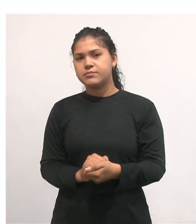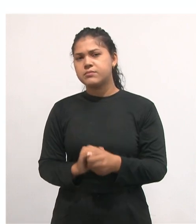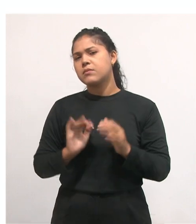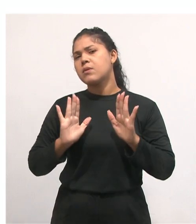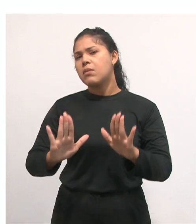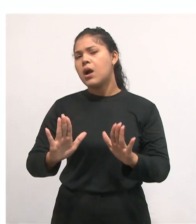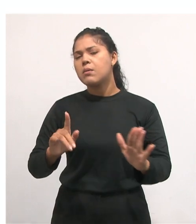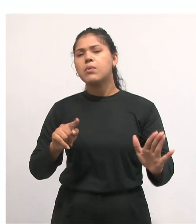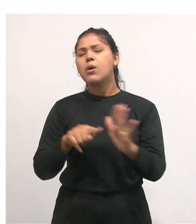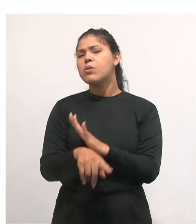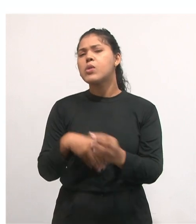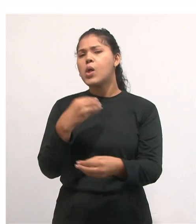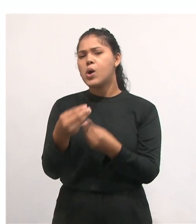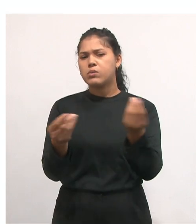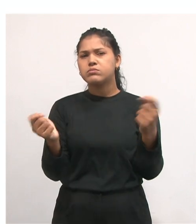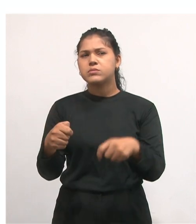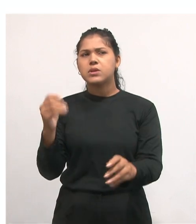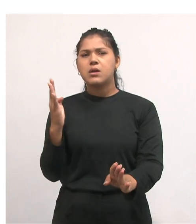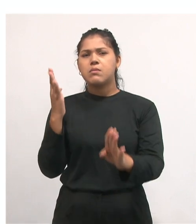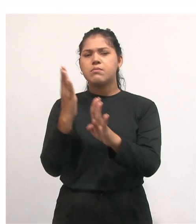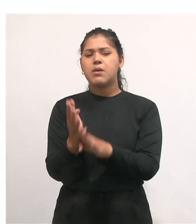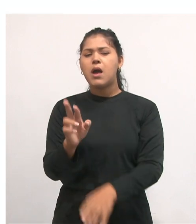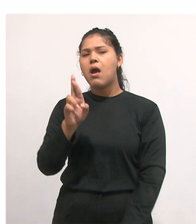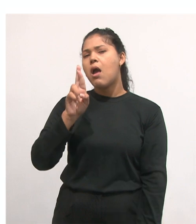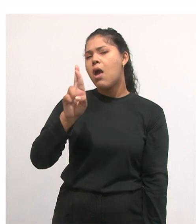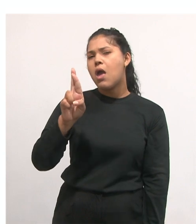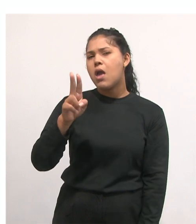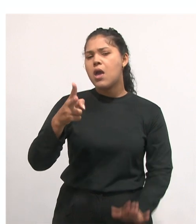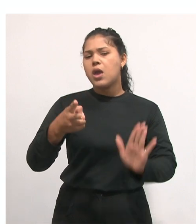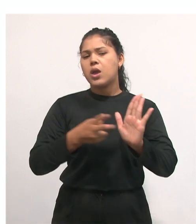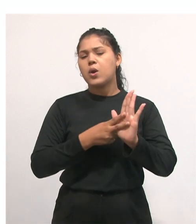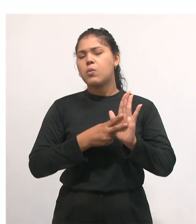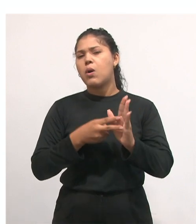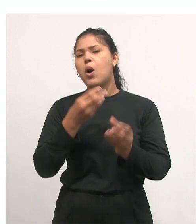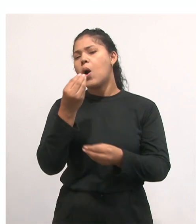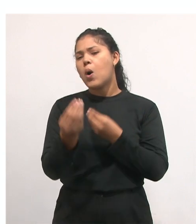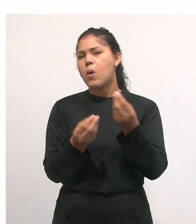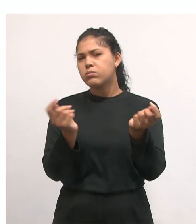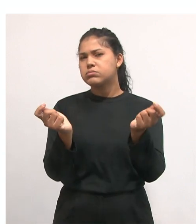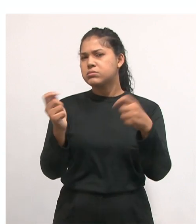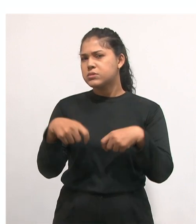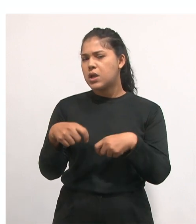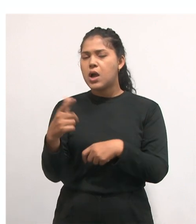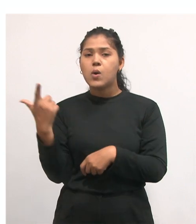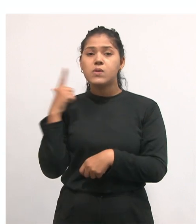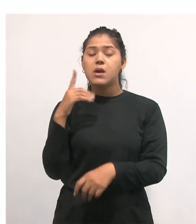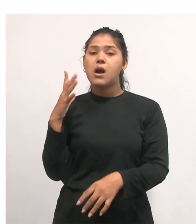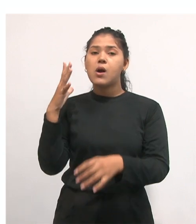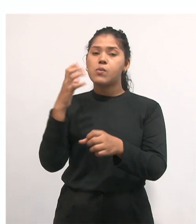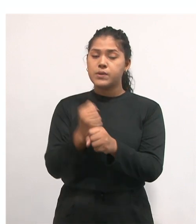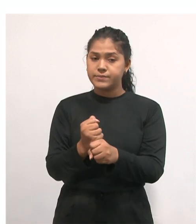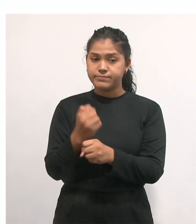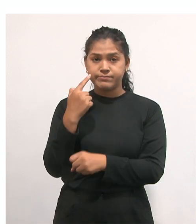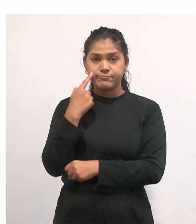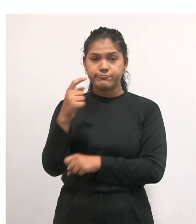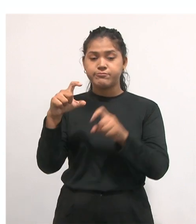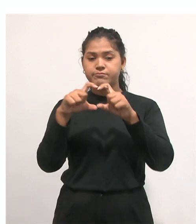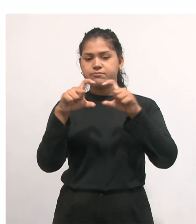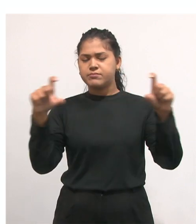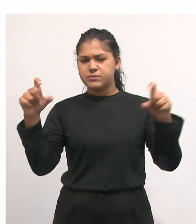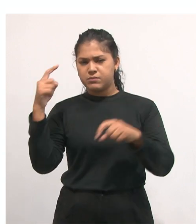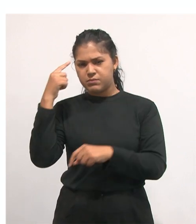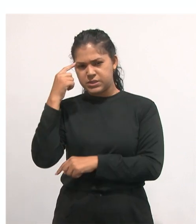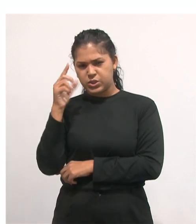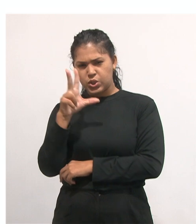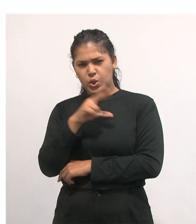né? Essa relação? Essa relação, gente, é dada por essa fórmula aqui, ok? Essa fórmula... Olhando para ela assim, você pode